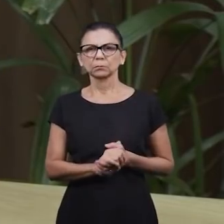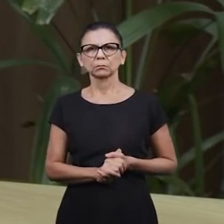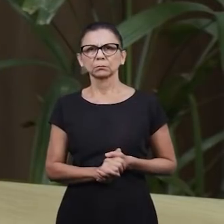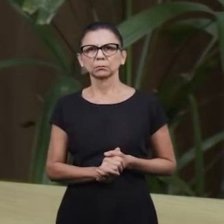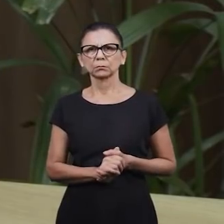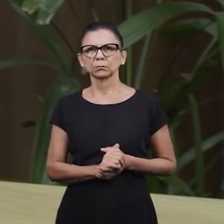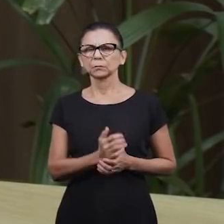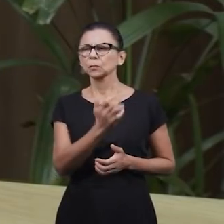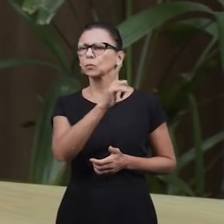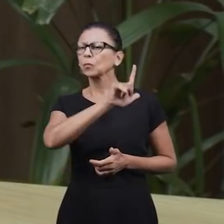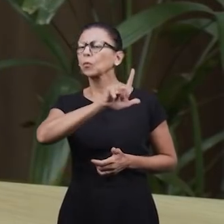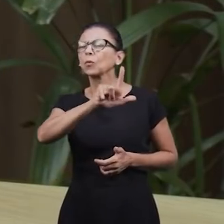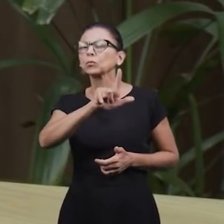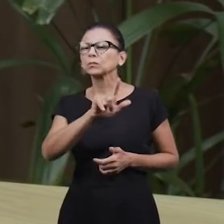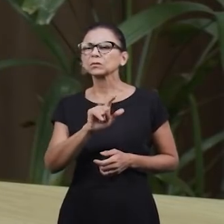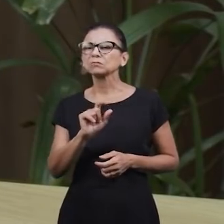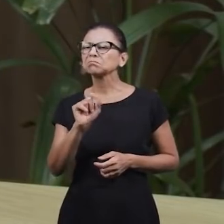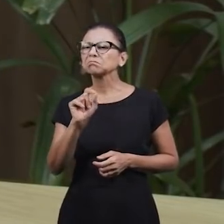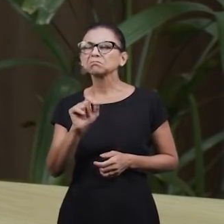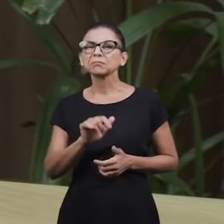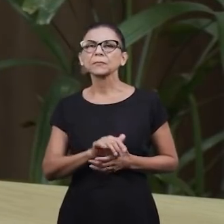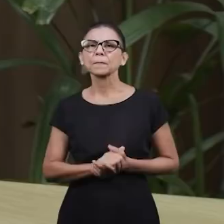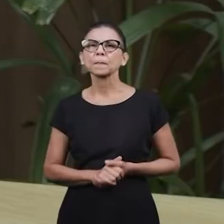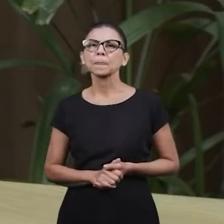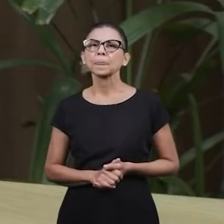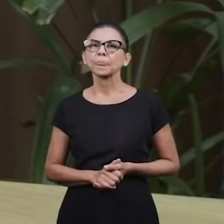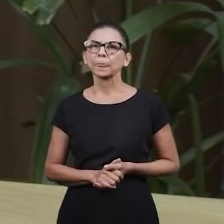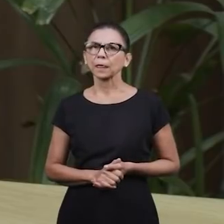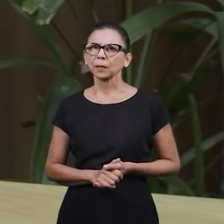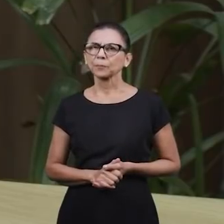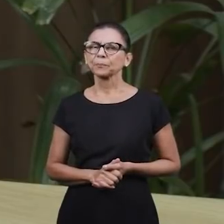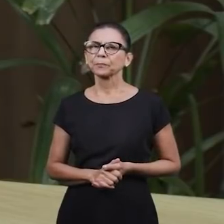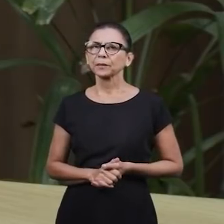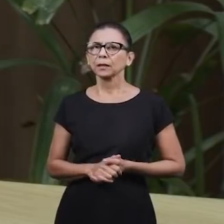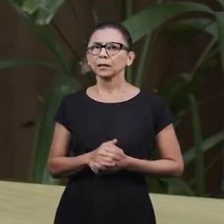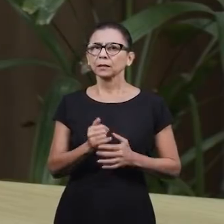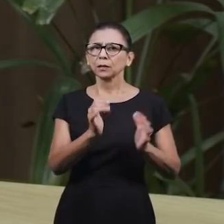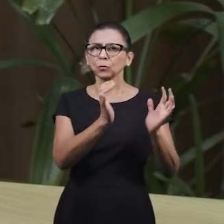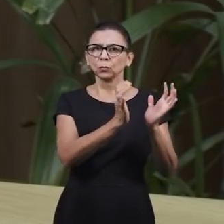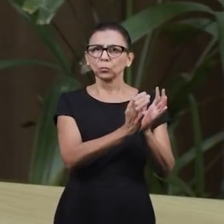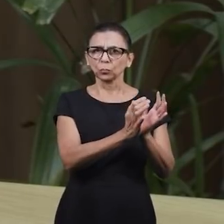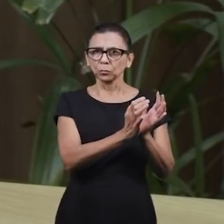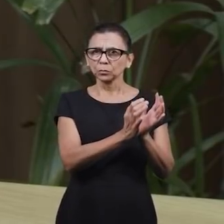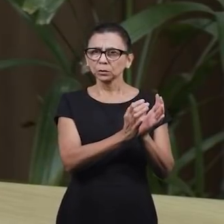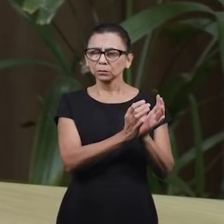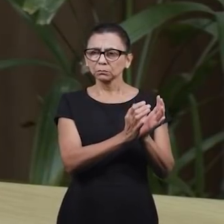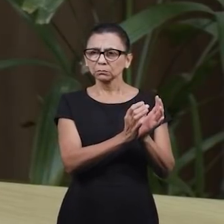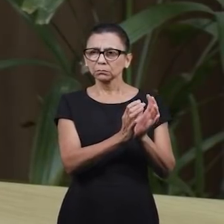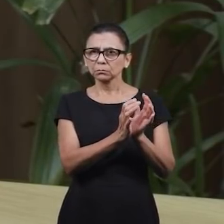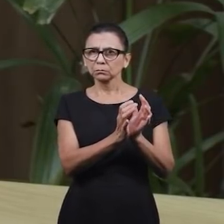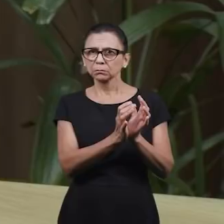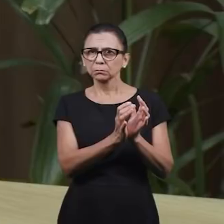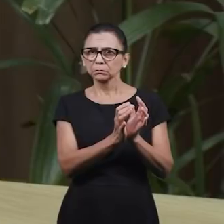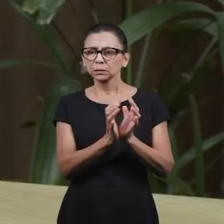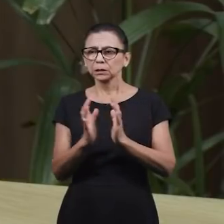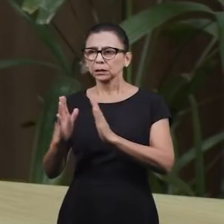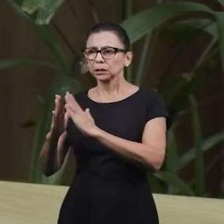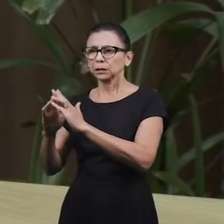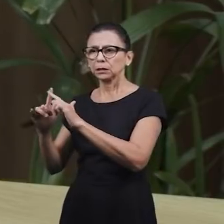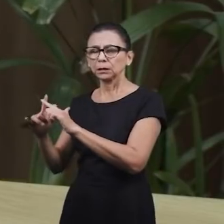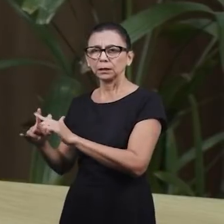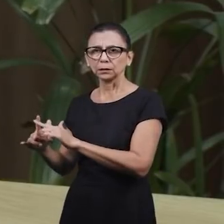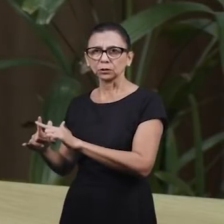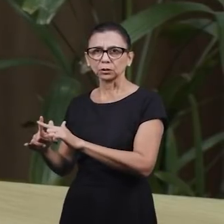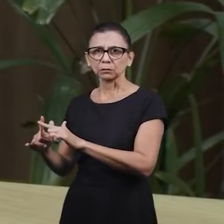eram depreciados, não, mas ele estava dizendo o seguinte, existe os demais, existe a igreja. E a igreja